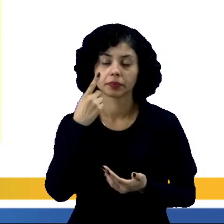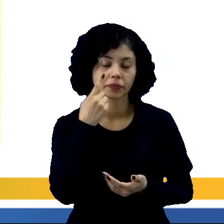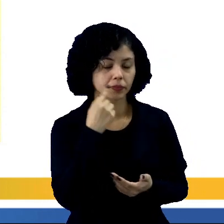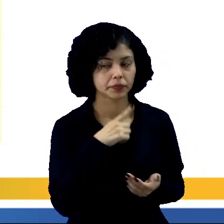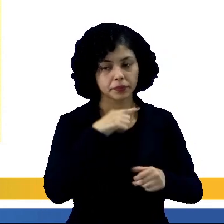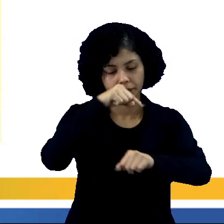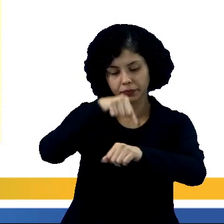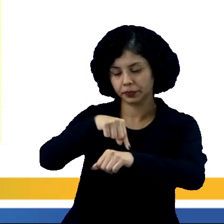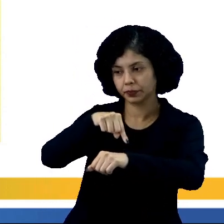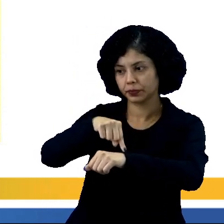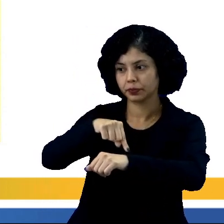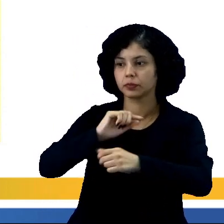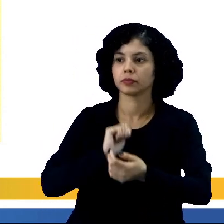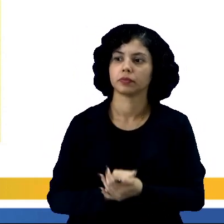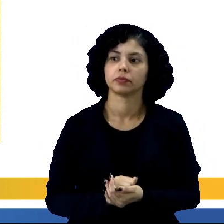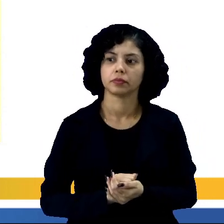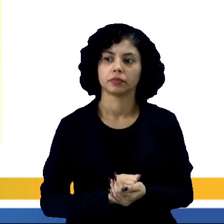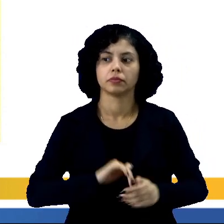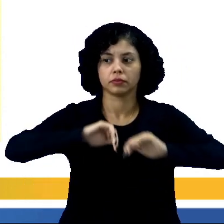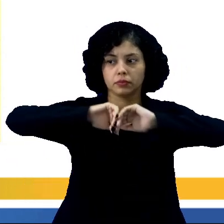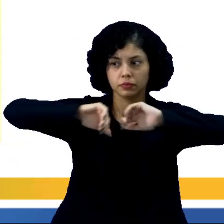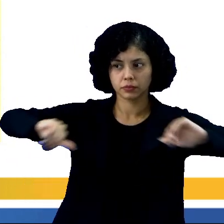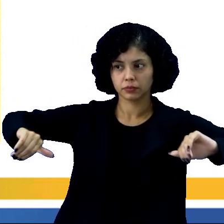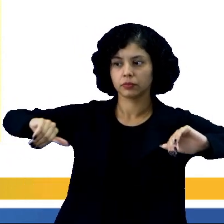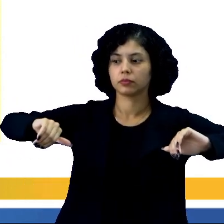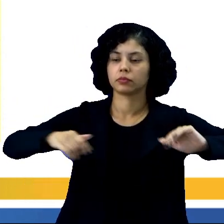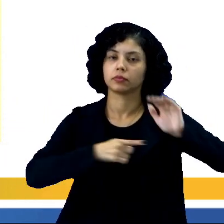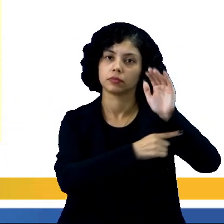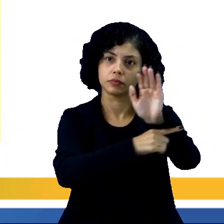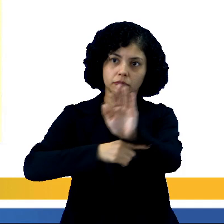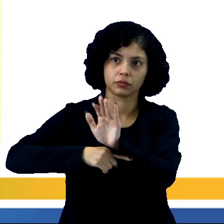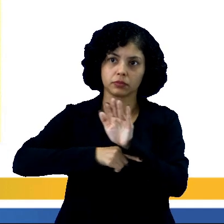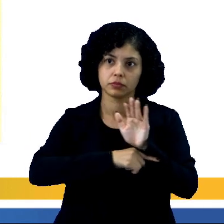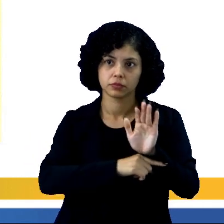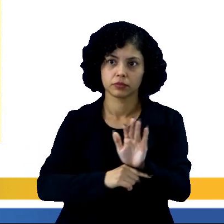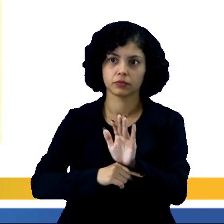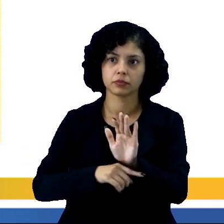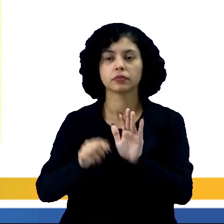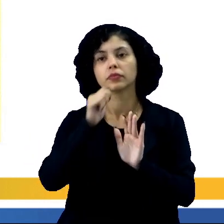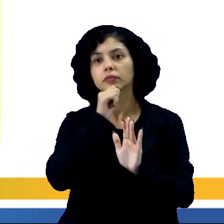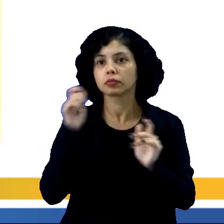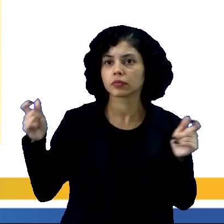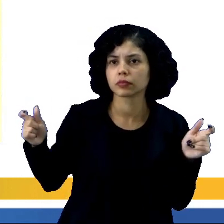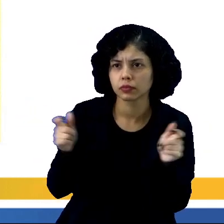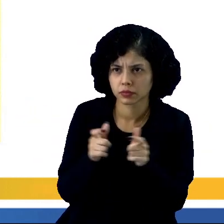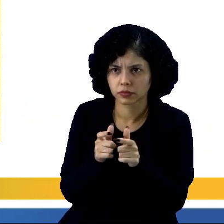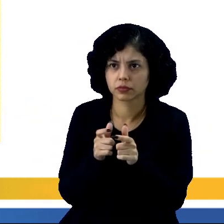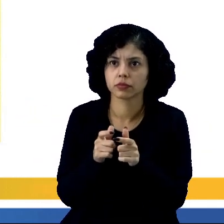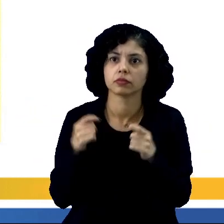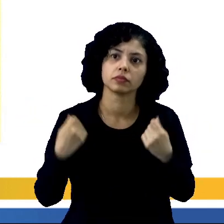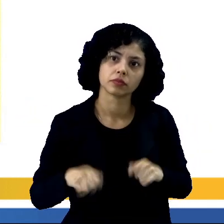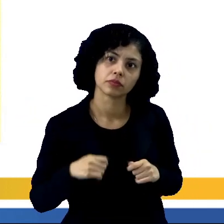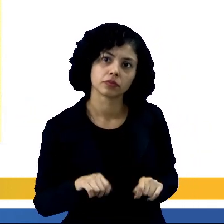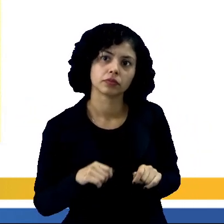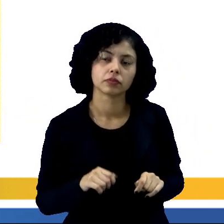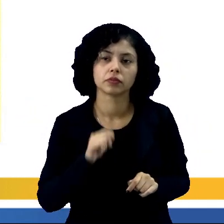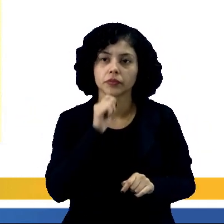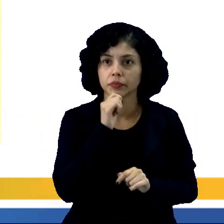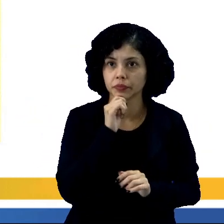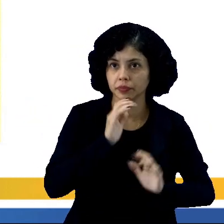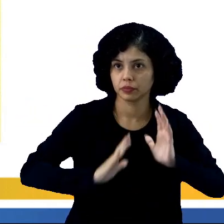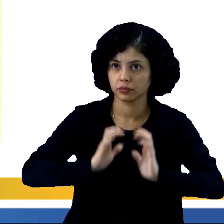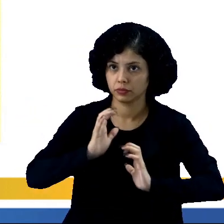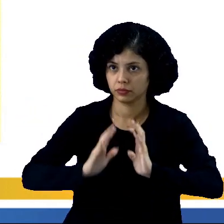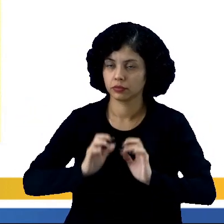temos o tempo, né? Que convém separar aí o tempo de representação, certo? Curto e necessário para a representação